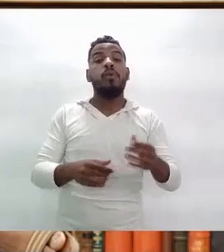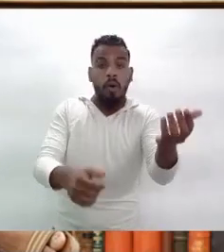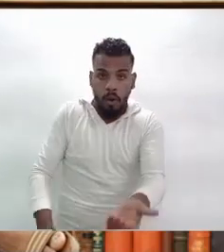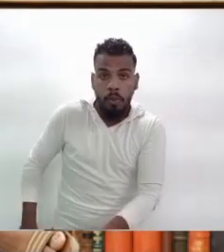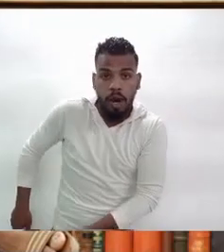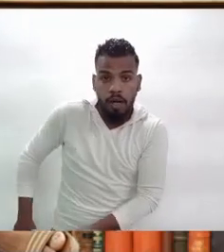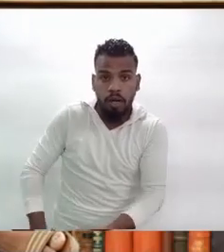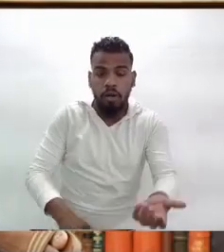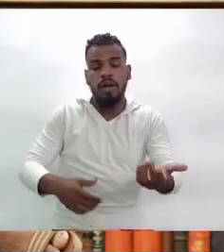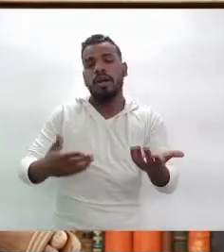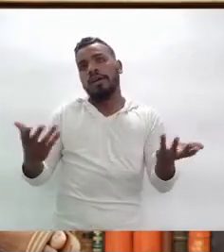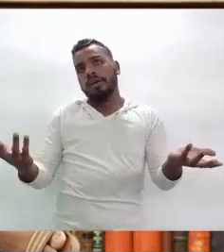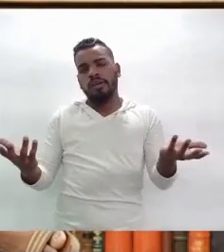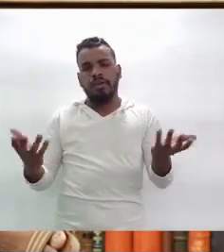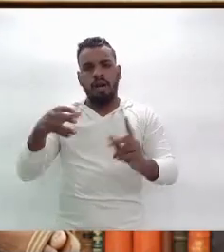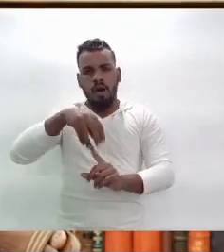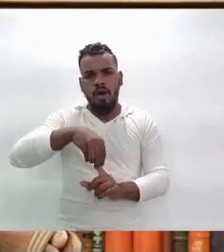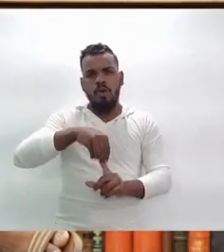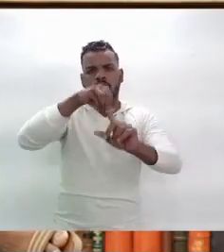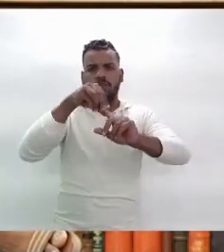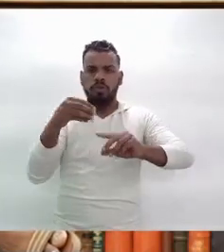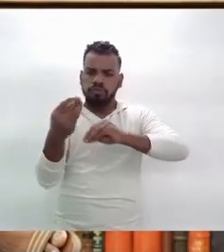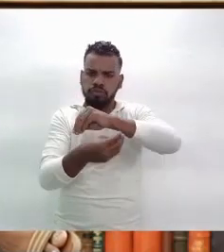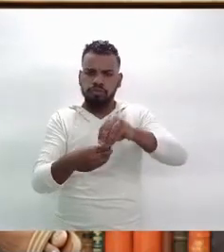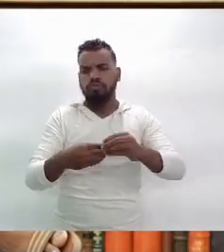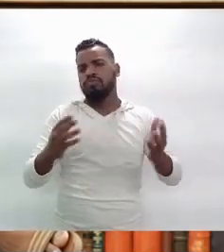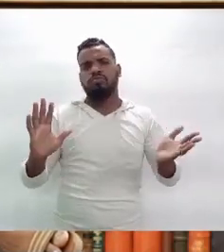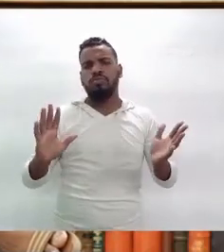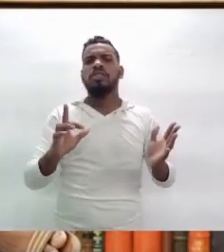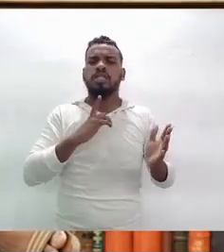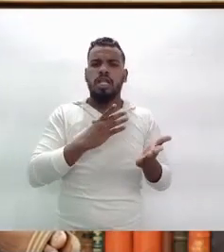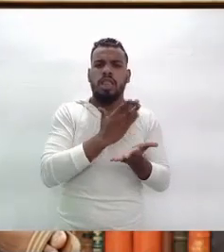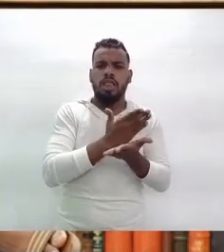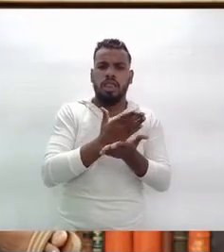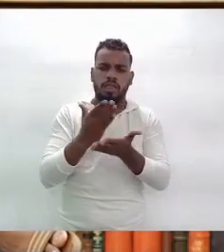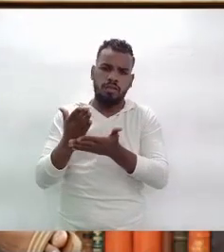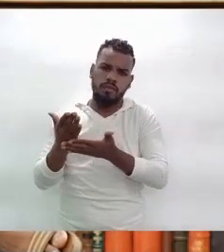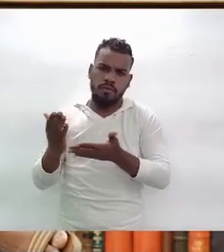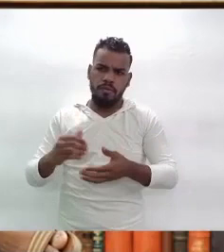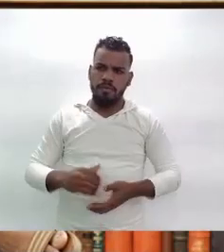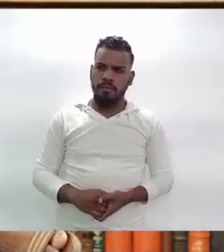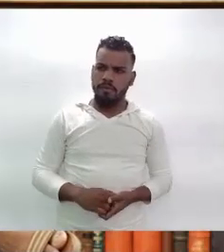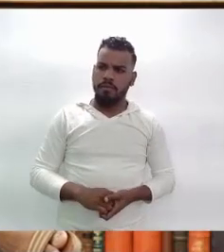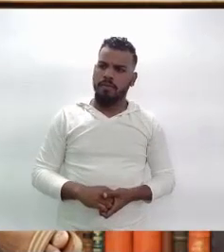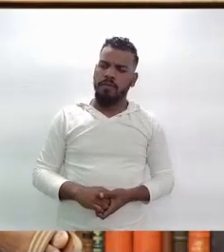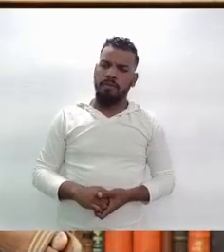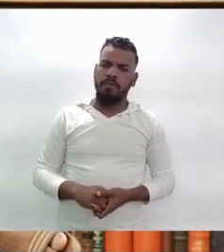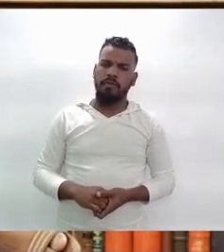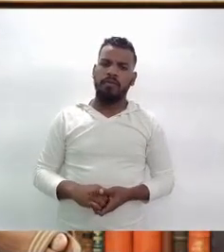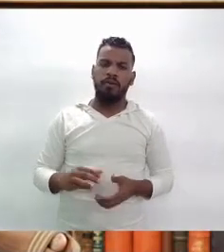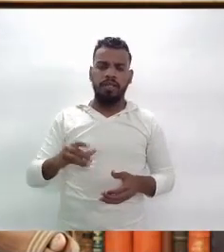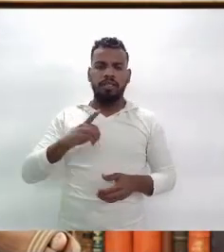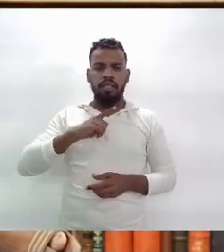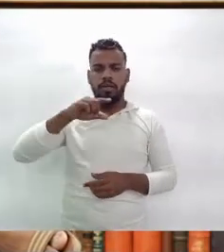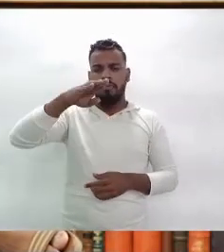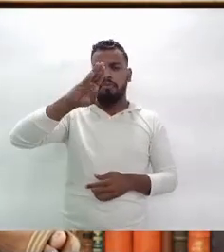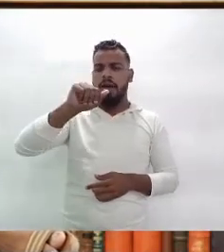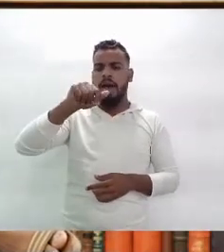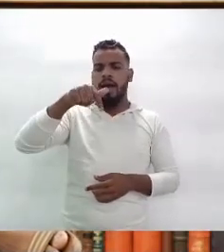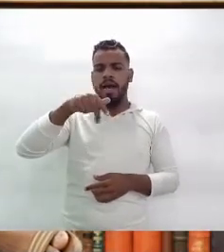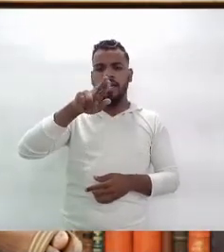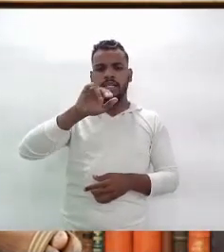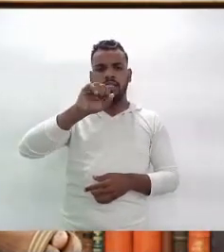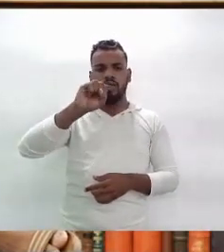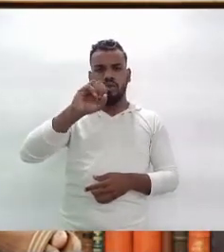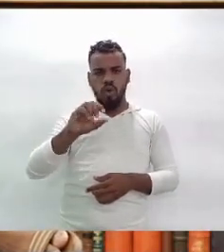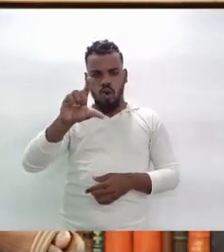claro que ele não é único, homogêneo, ele tem divisões, né? O maracatu de baque solto, não é? Tem o de baque solto, que é o que a gente diz, maracatu